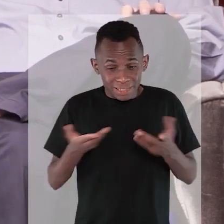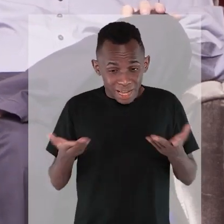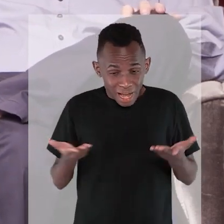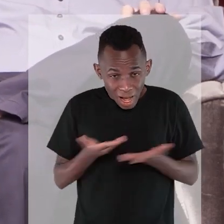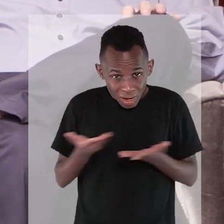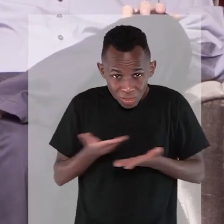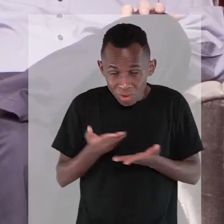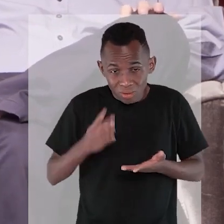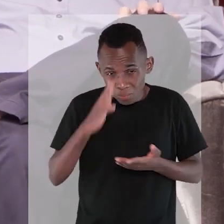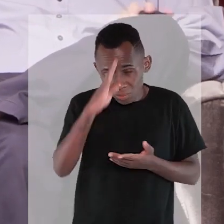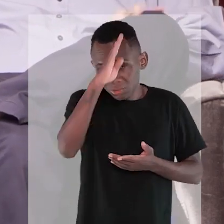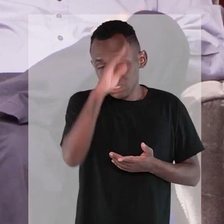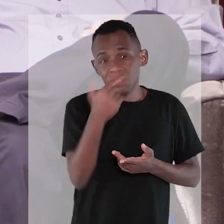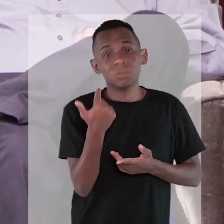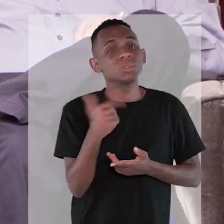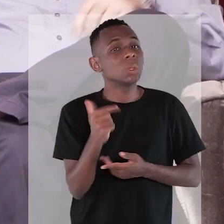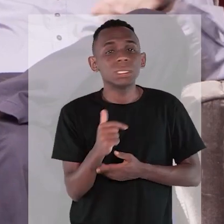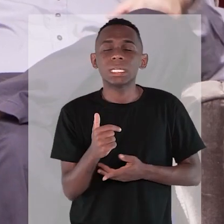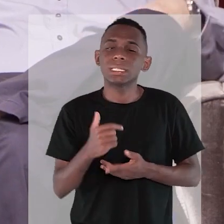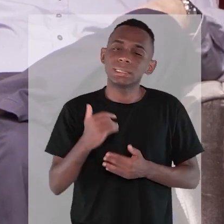qualquer institucionalidade, né?